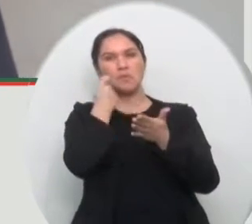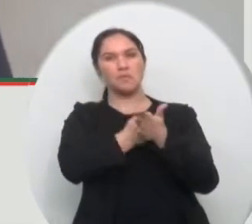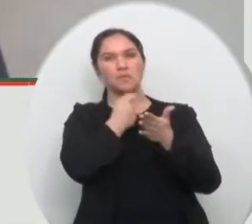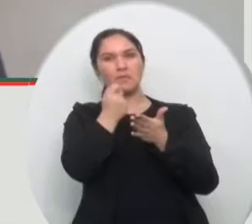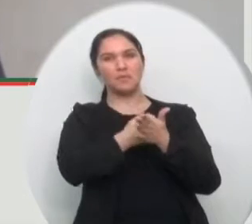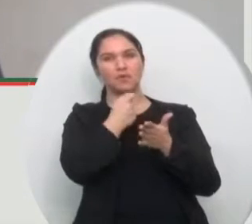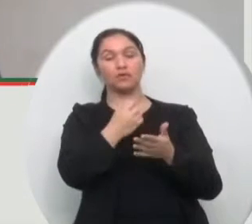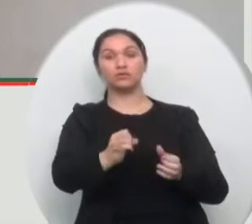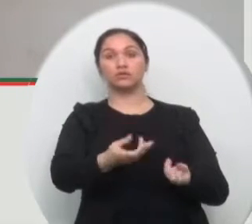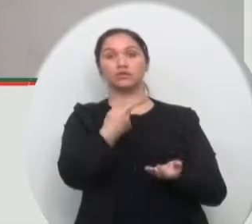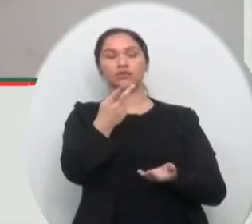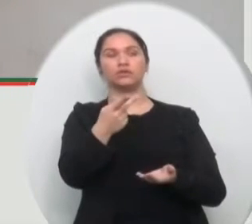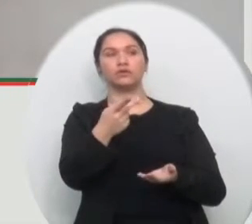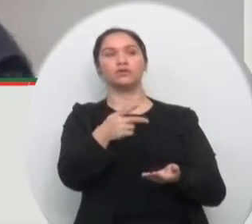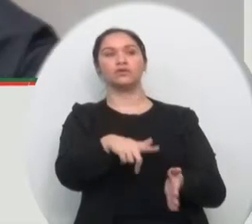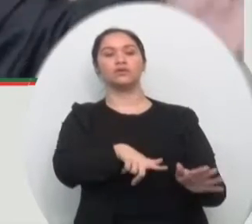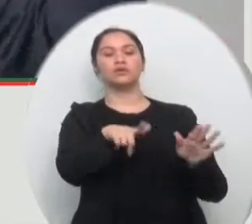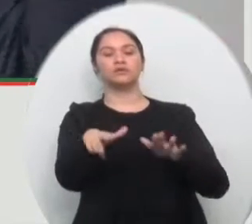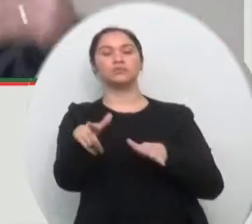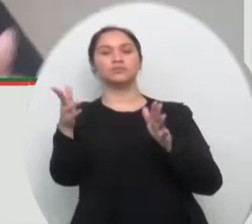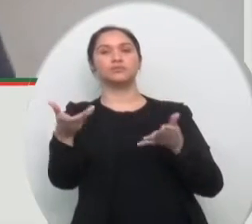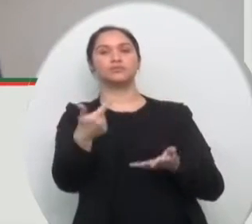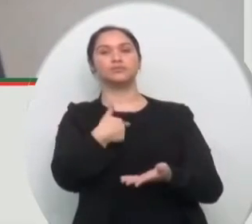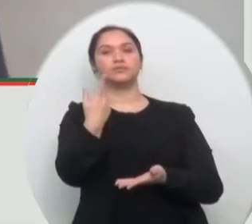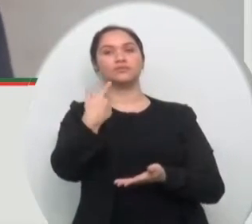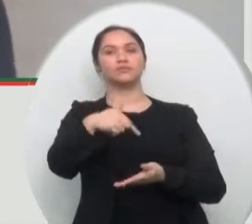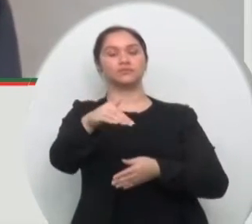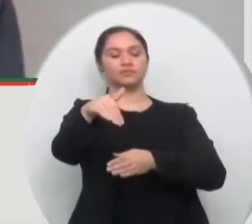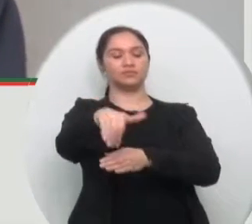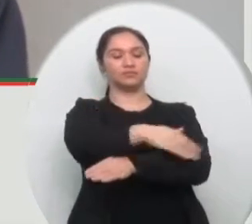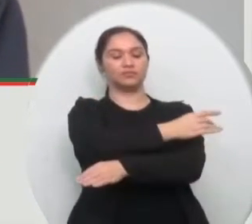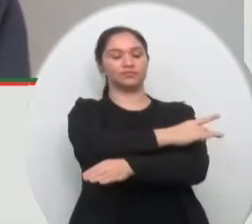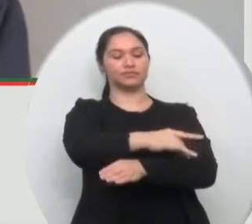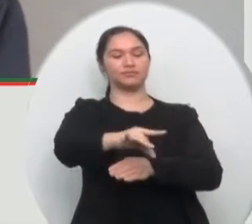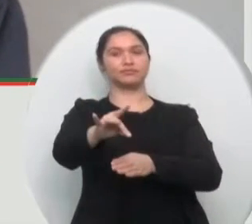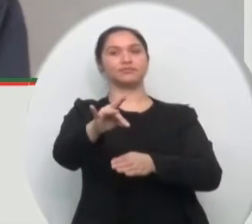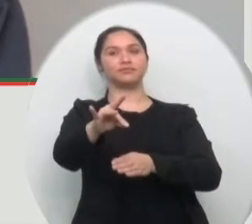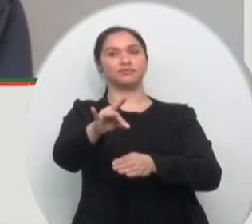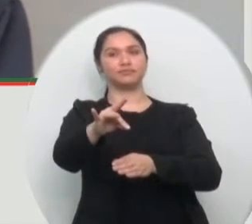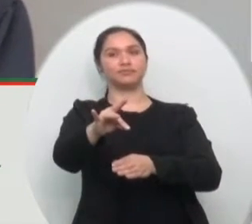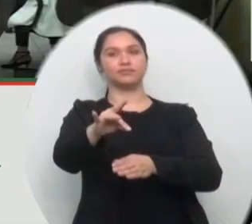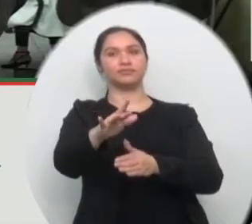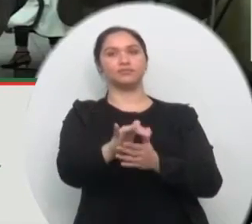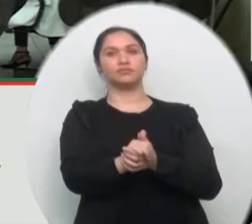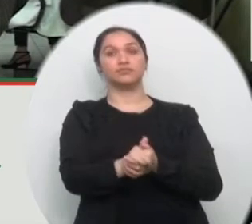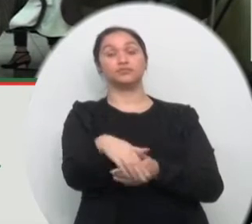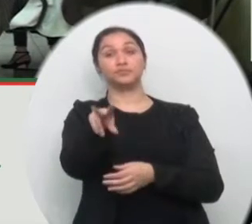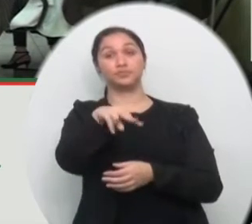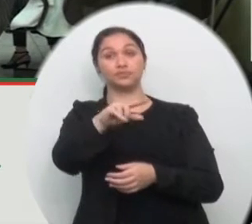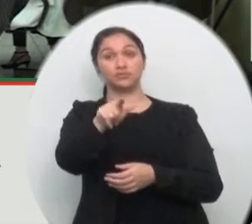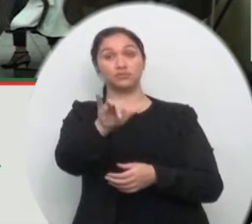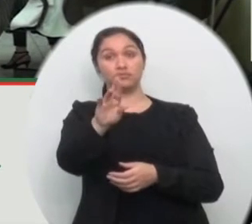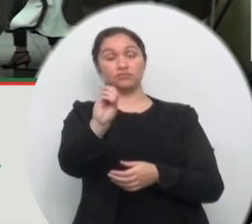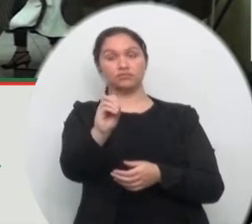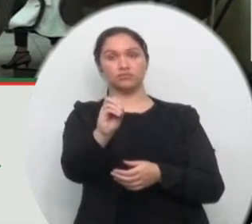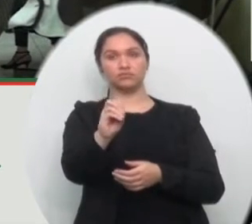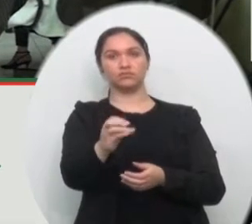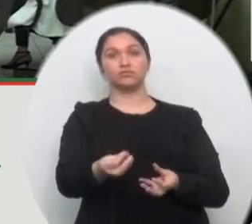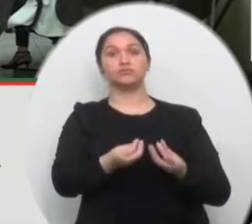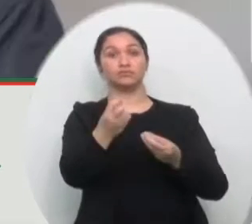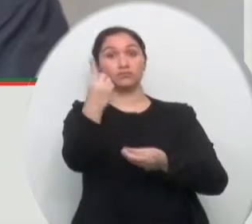essa semana. Mandaram a máquina, pelo menos, para fazer um palio. O vereador Zero Casagrande está cedendo 1 minuto do seu tempo. Obrigado,